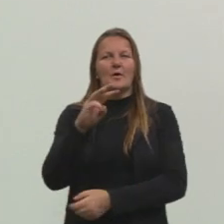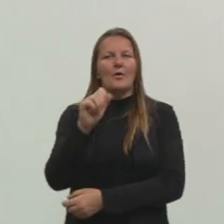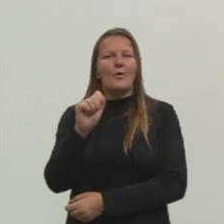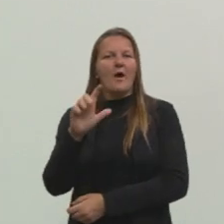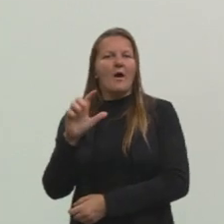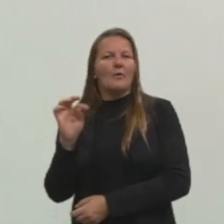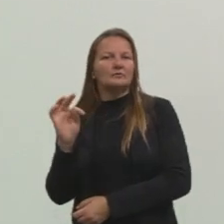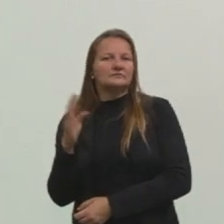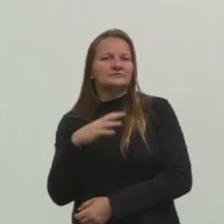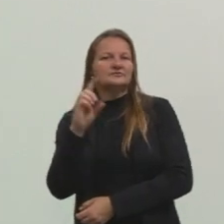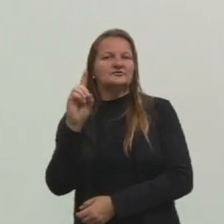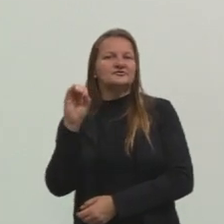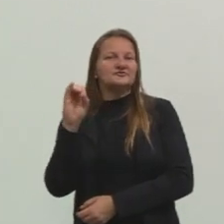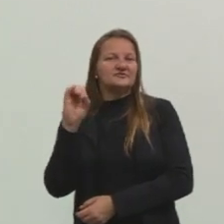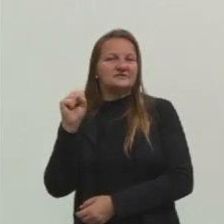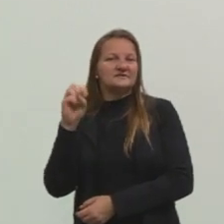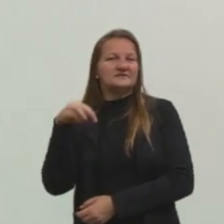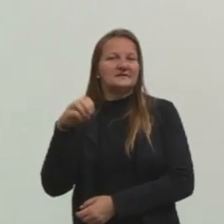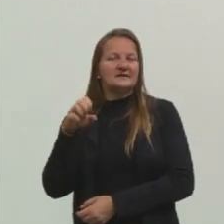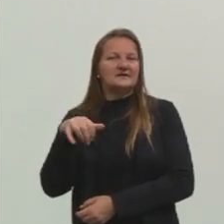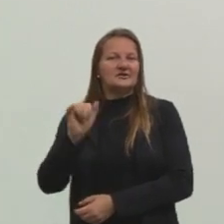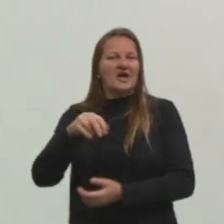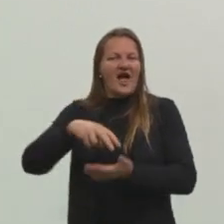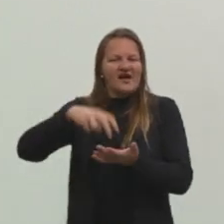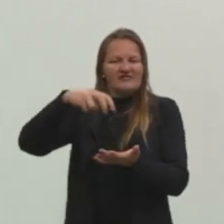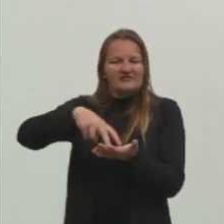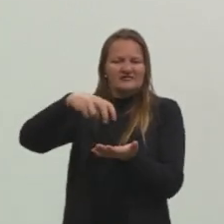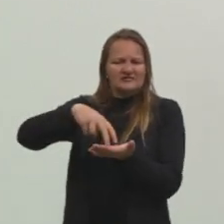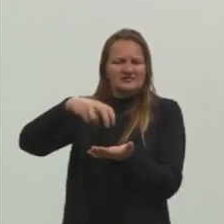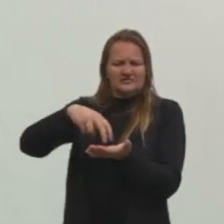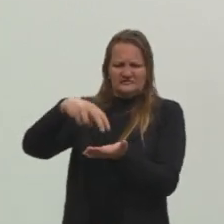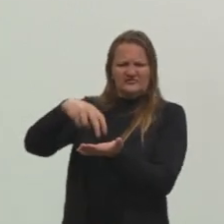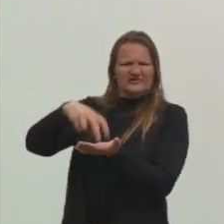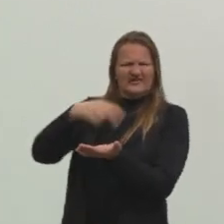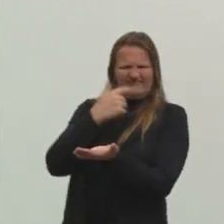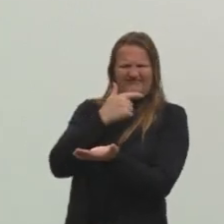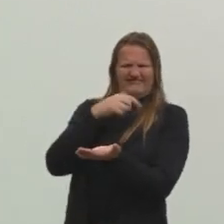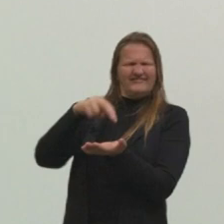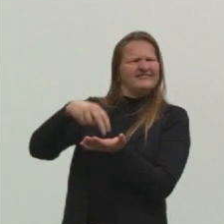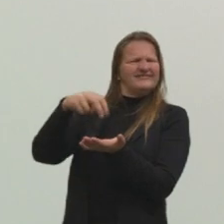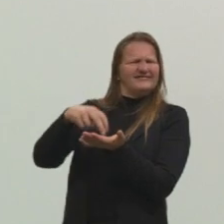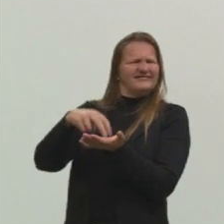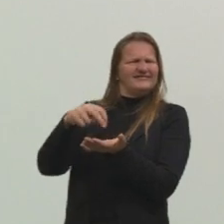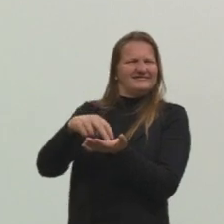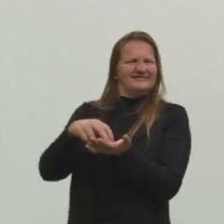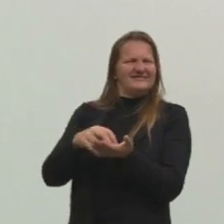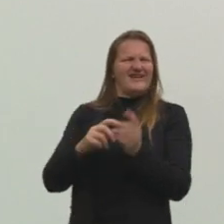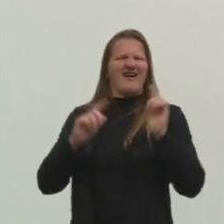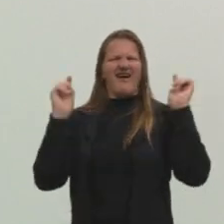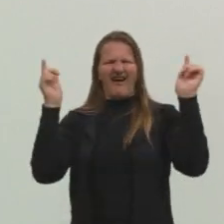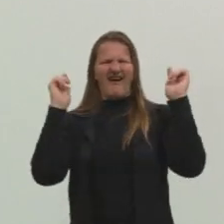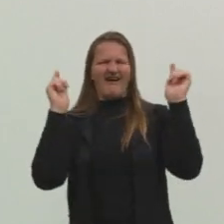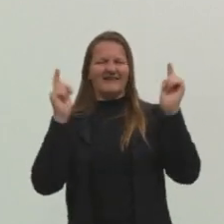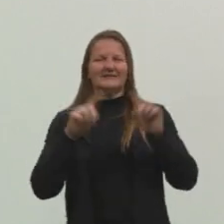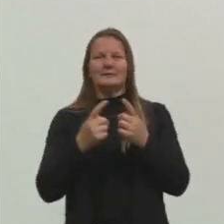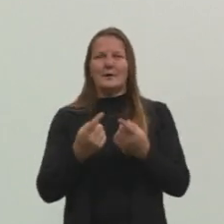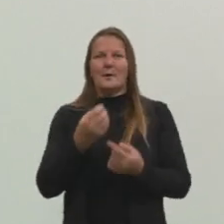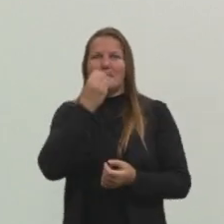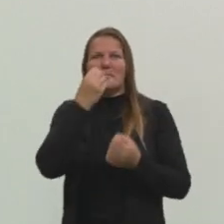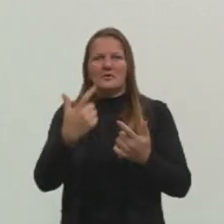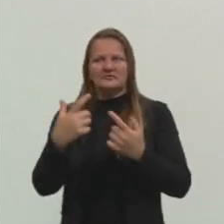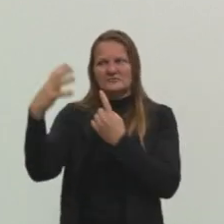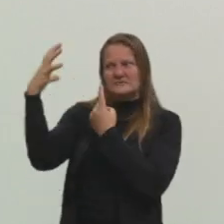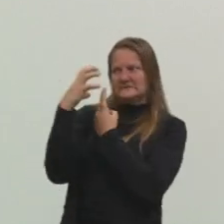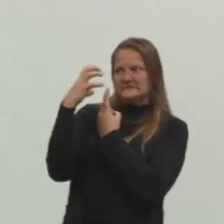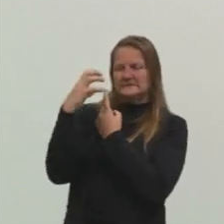então digo para eles divirtam-se o pessoal acha tem uns que dão até risada mas é divirta-se boa sorte sua meio que uma pressão